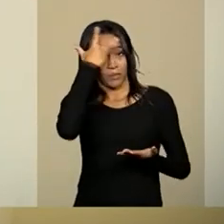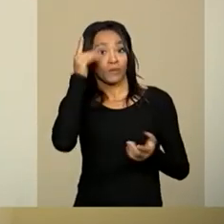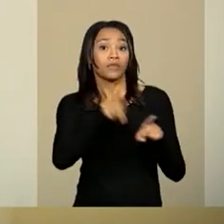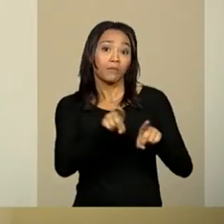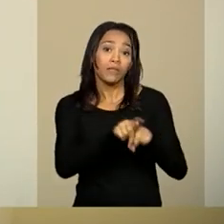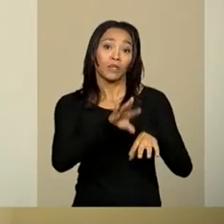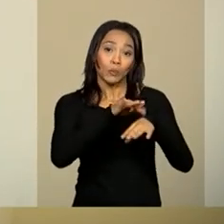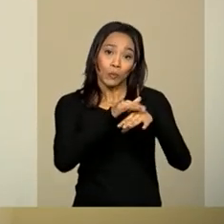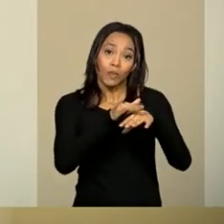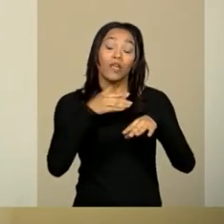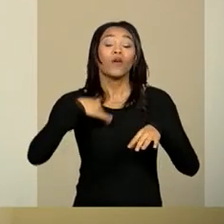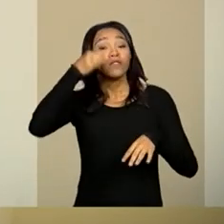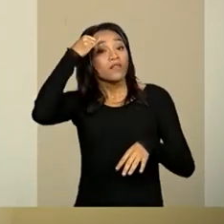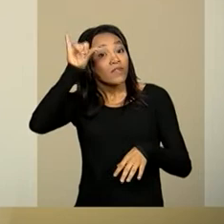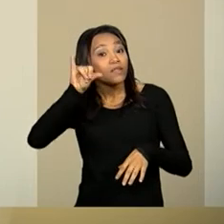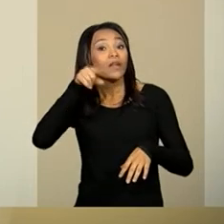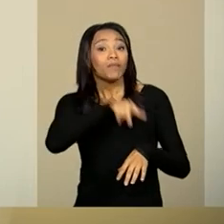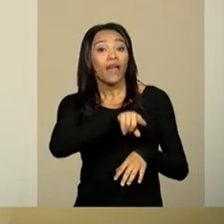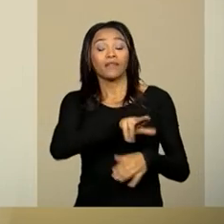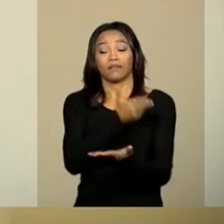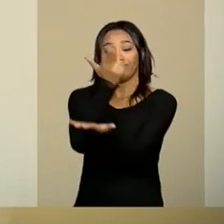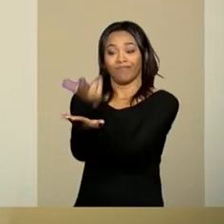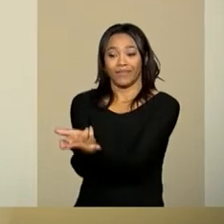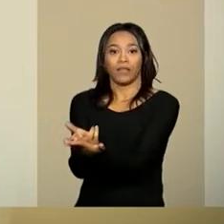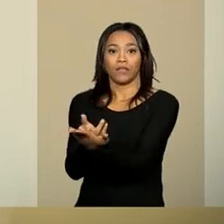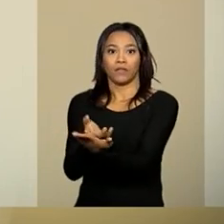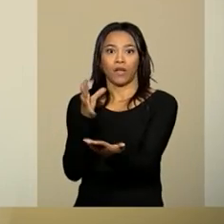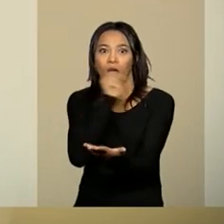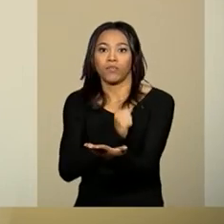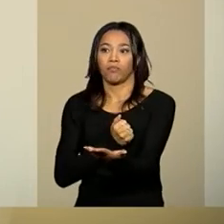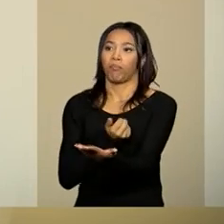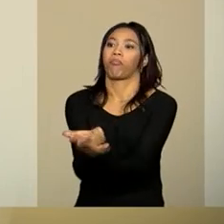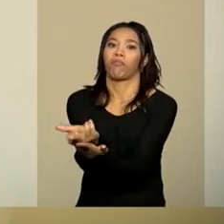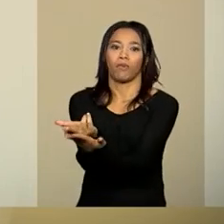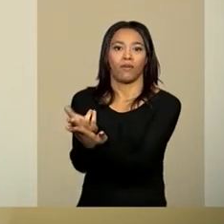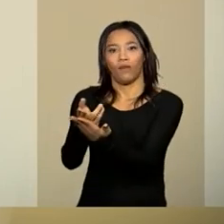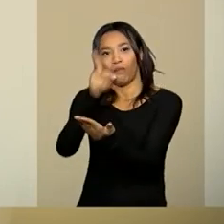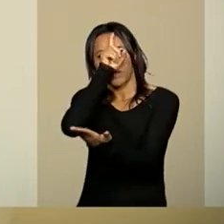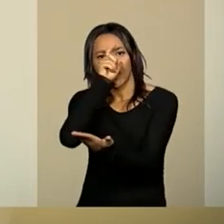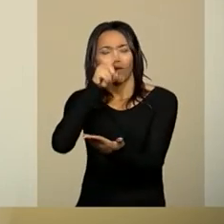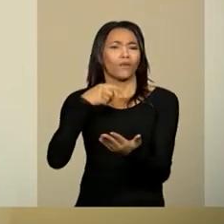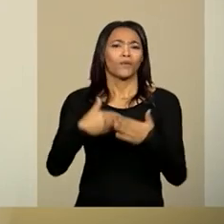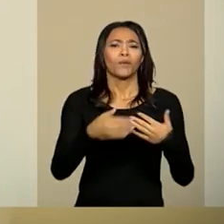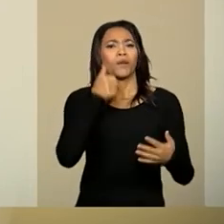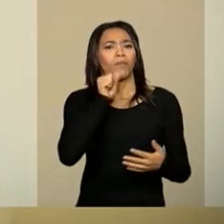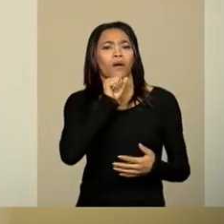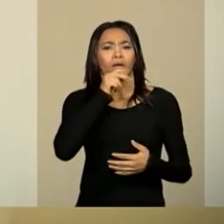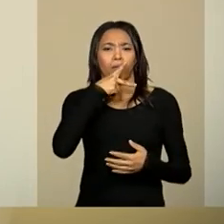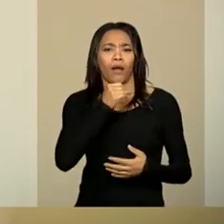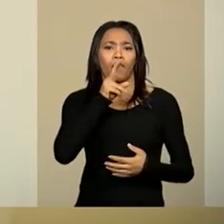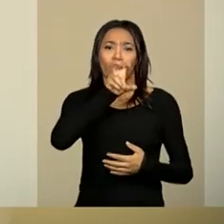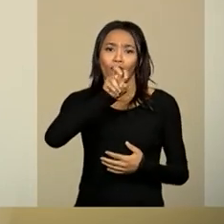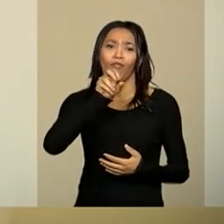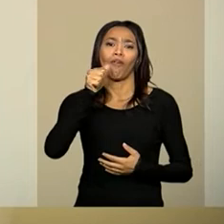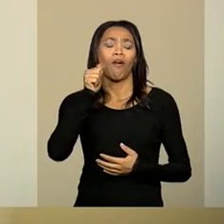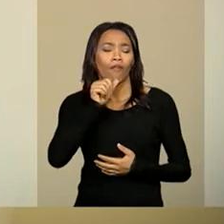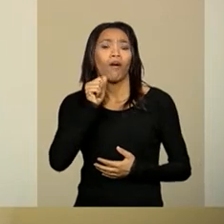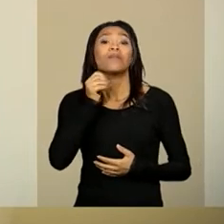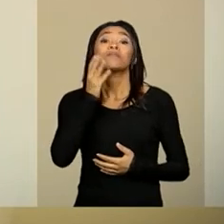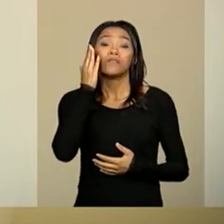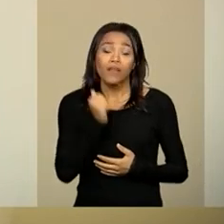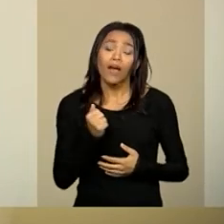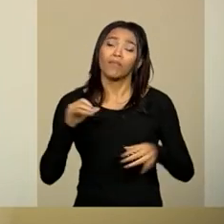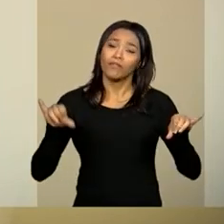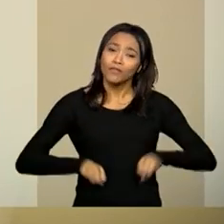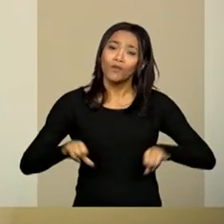adequada nós evitamos essas internações súbitas e toda a mãe todo pai todo o avô e avó sabe o sofrimento